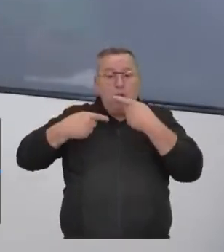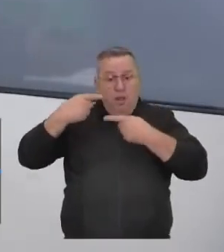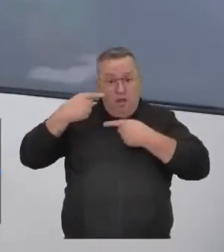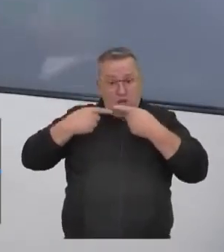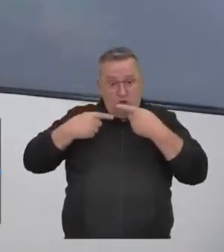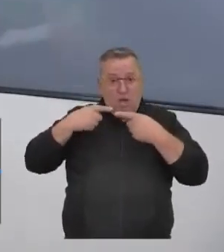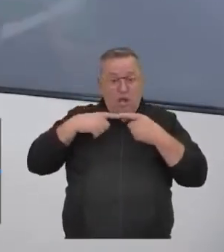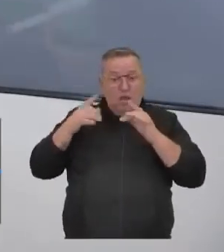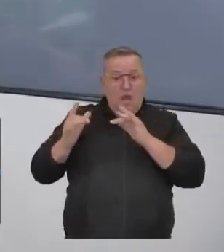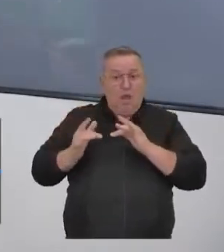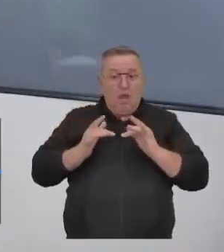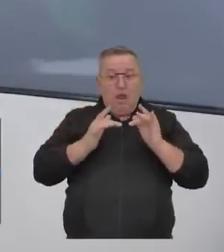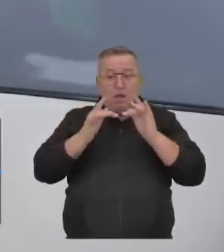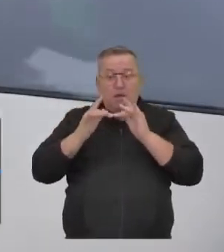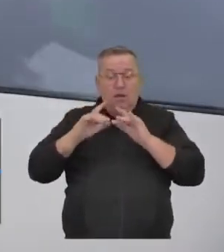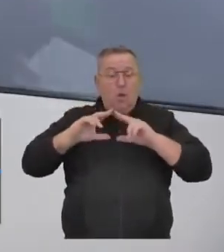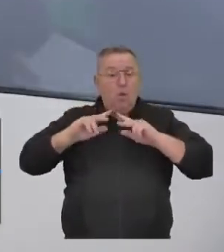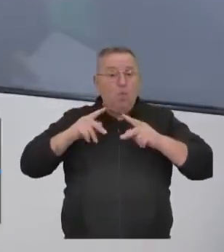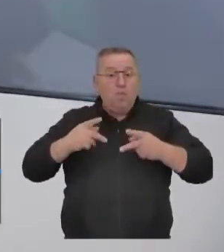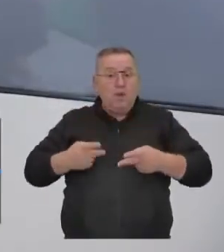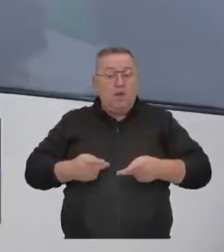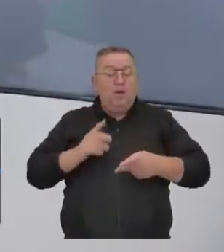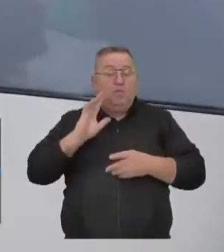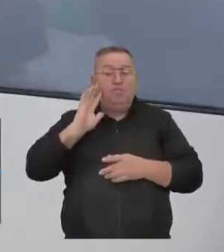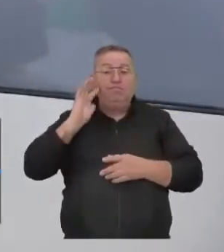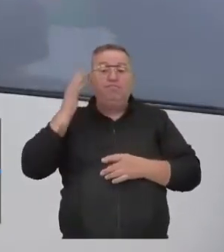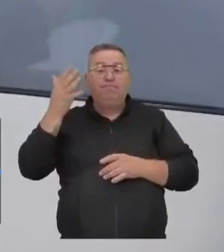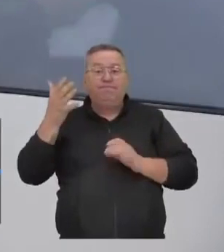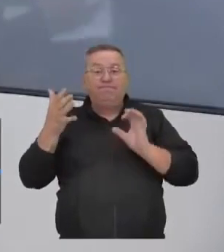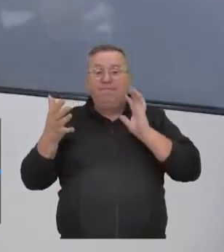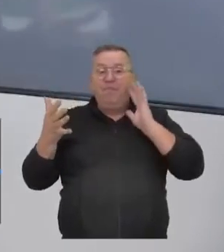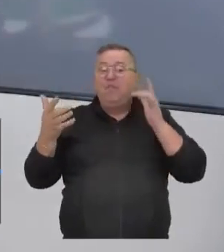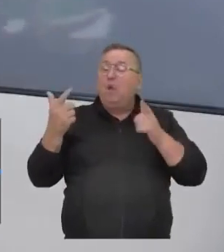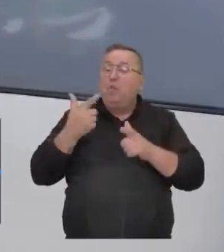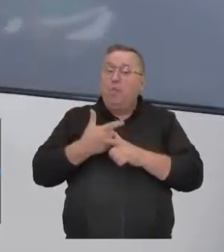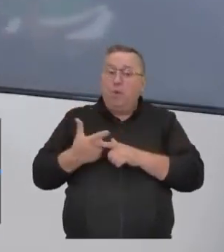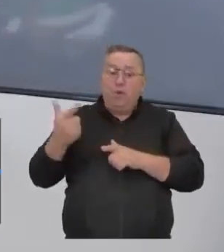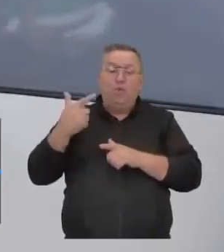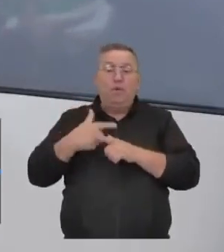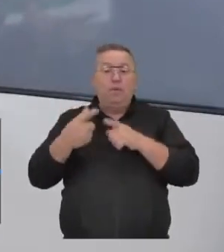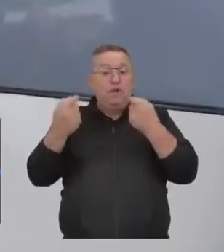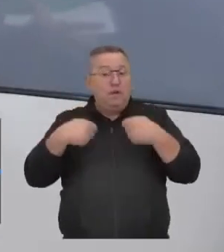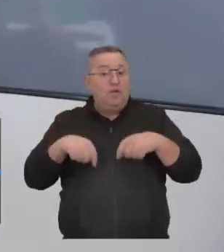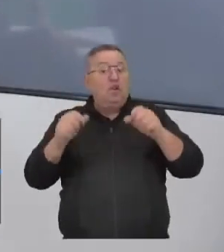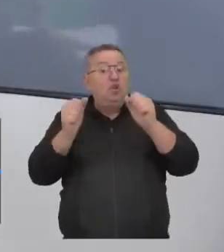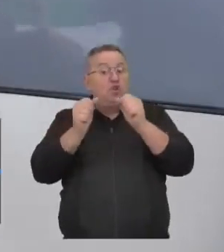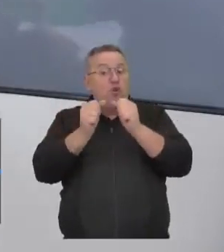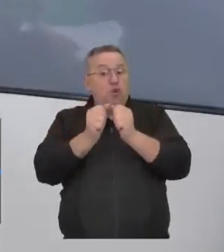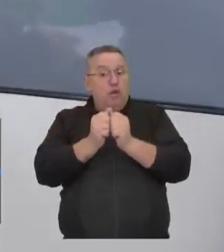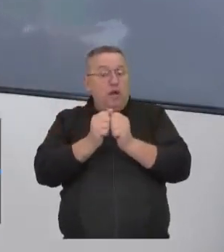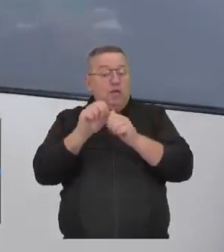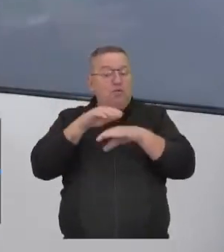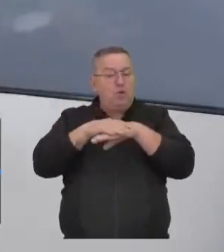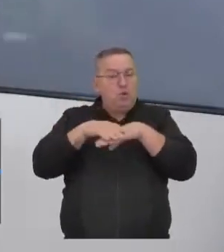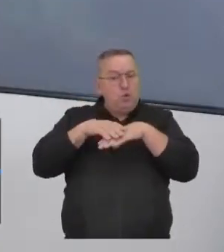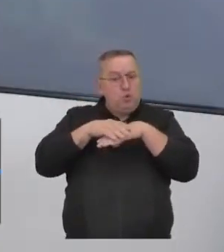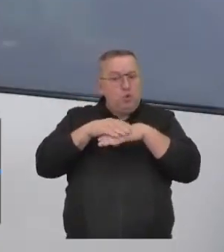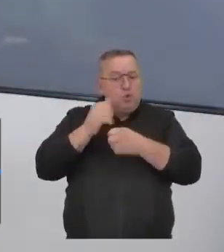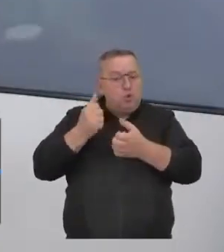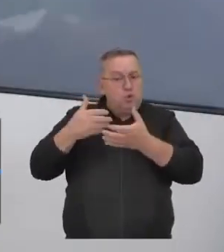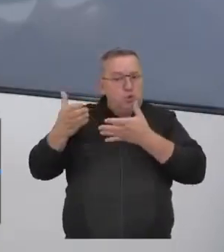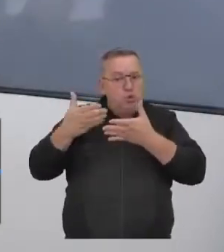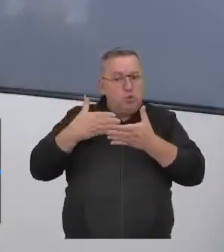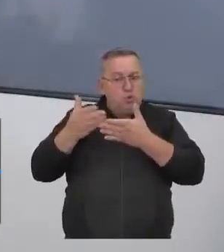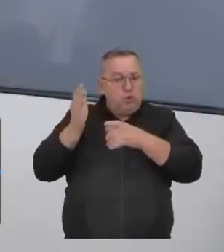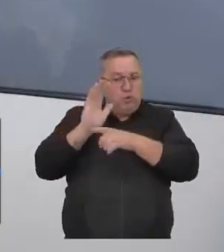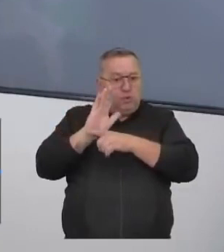humana. É quando nós resolvemos coisas, quando nós precisamos nos juntar para resolver algo em prol de vários